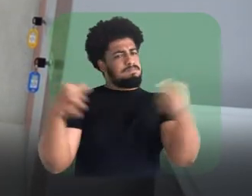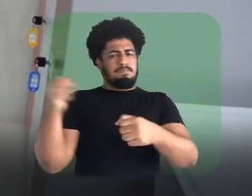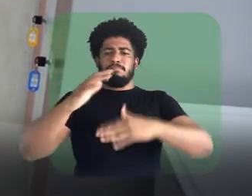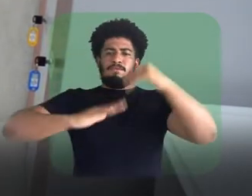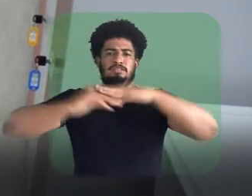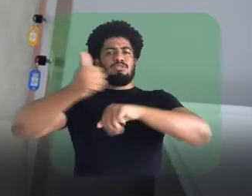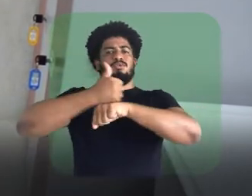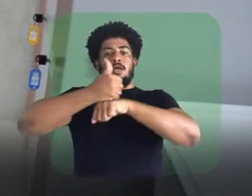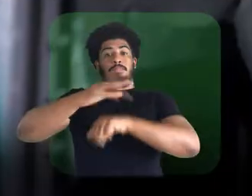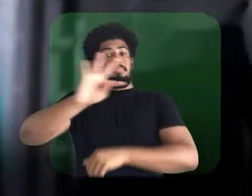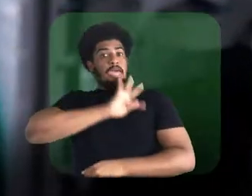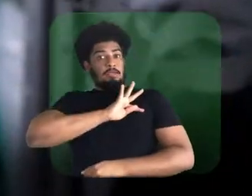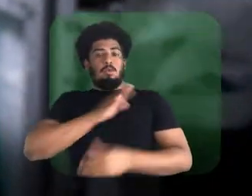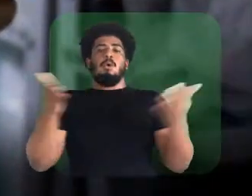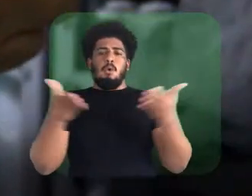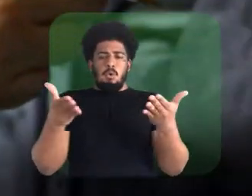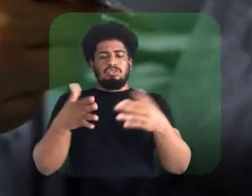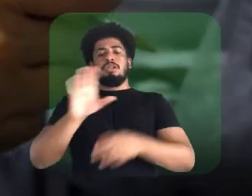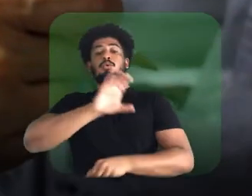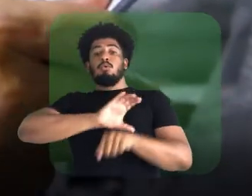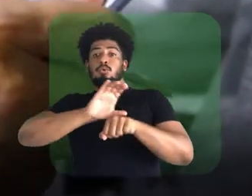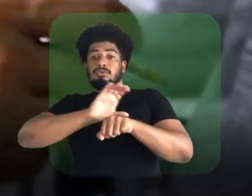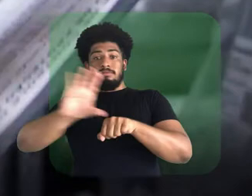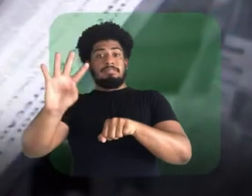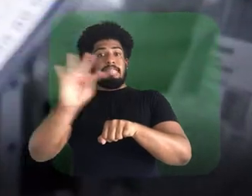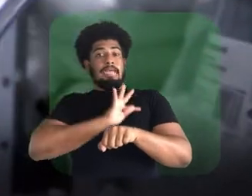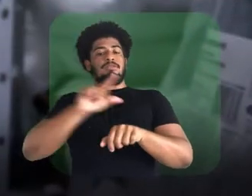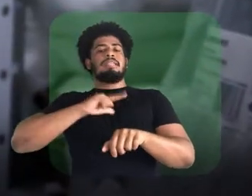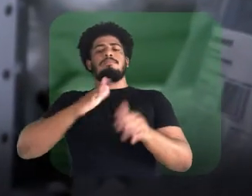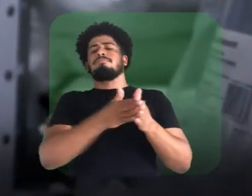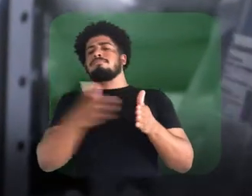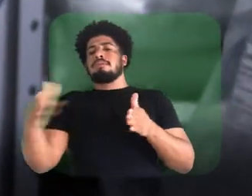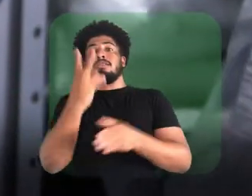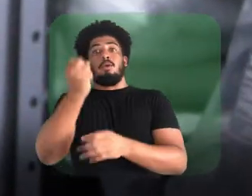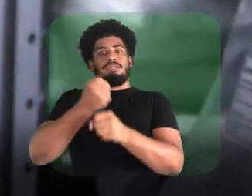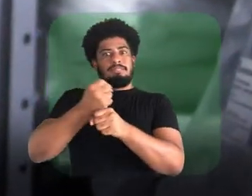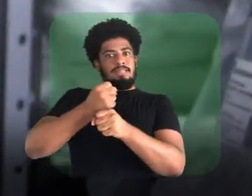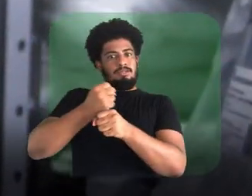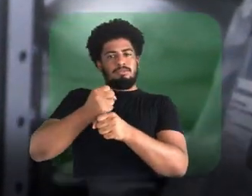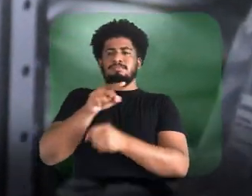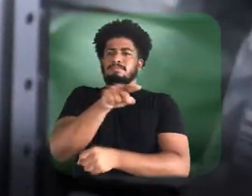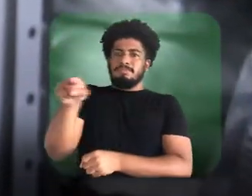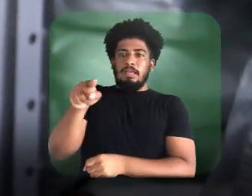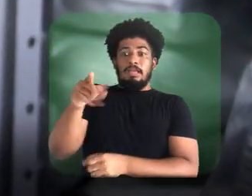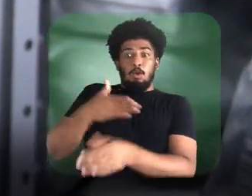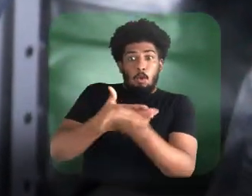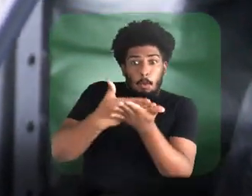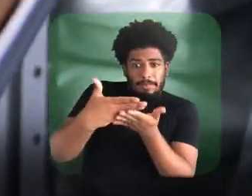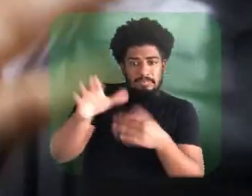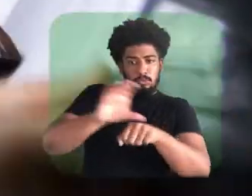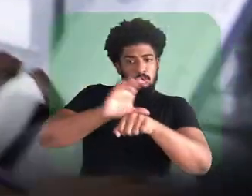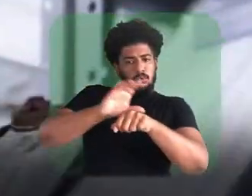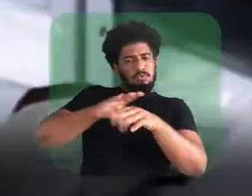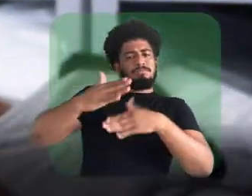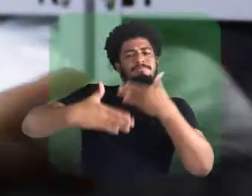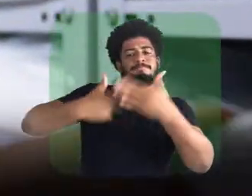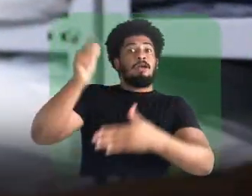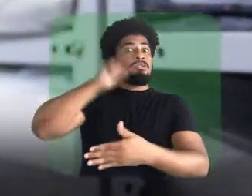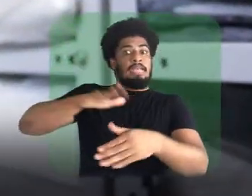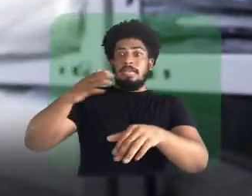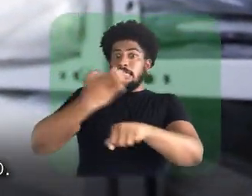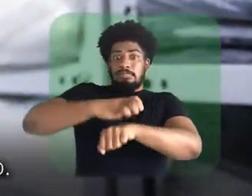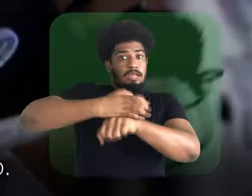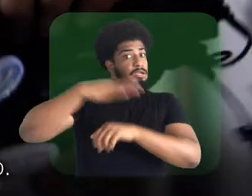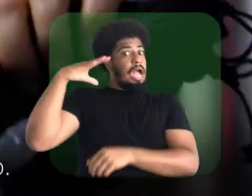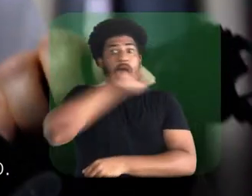muito esse profissional técnico. Atualmente, o curso técnico ele tem a durabilidade de 2 anos. Então, você já estando frequentando o curso, você